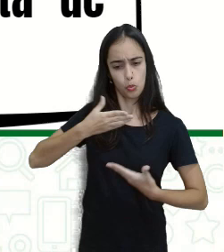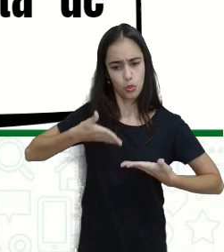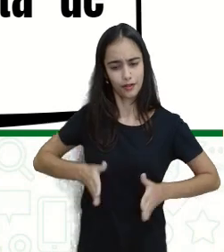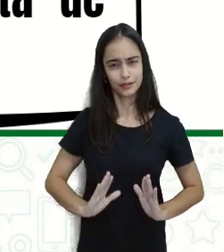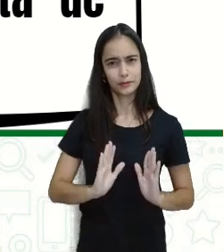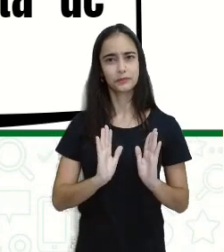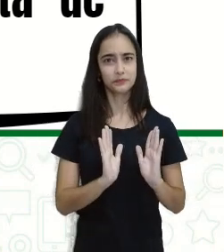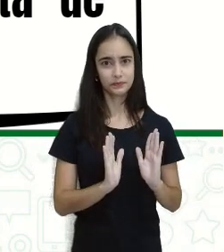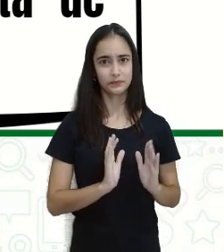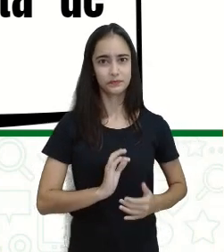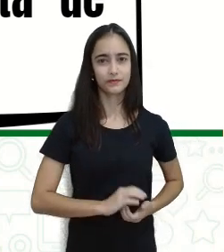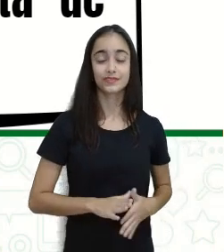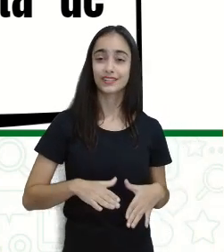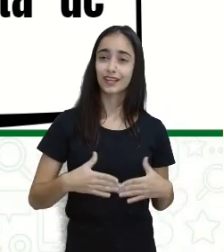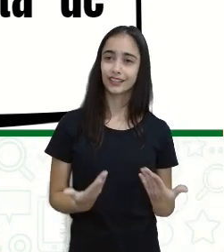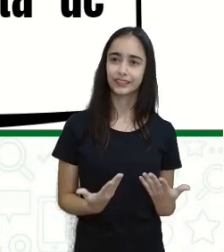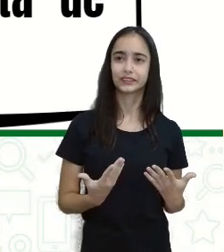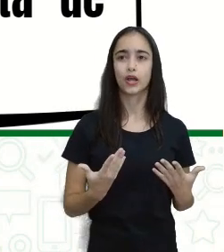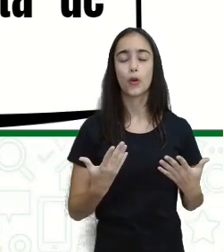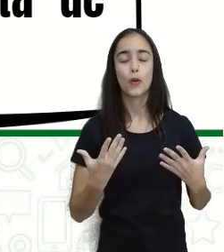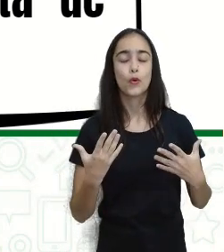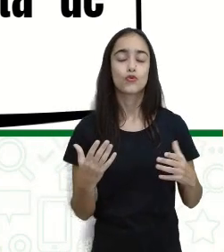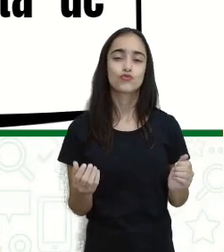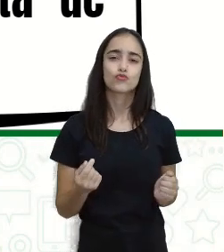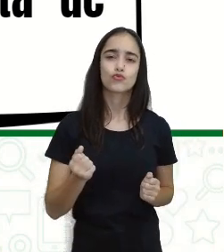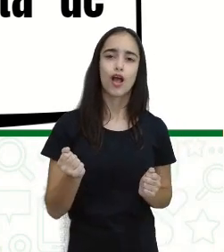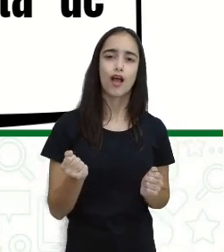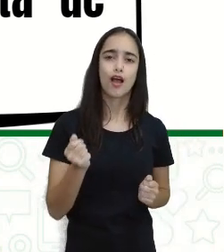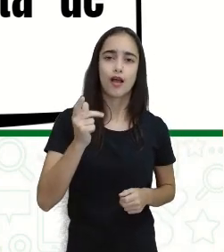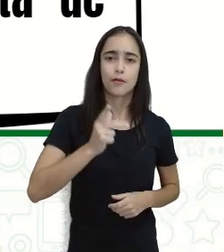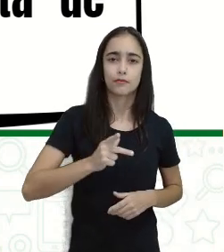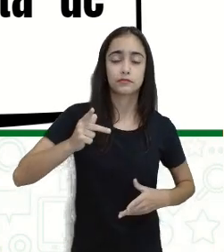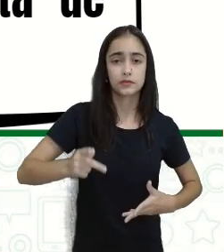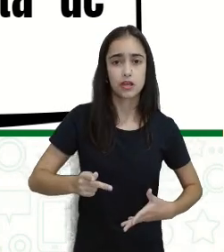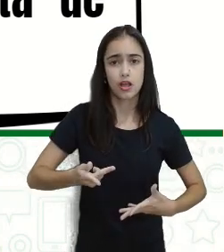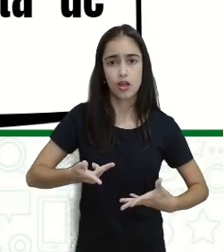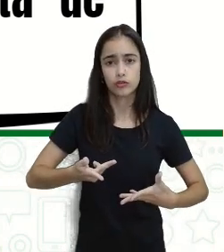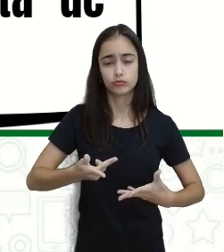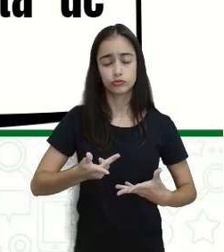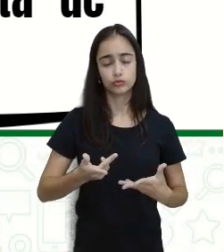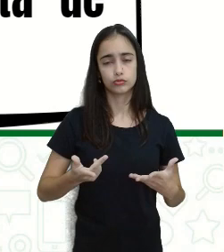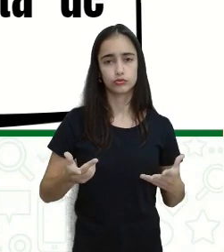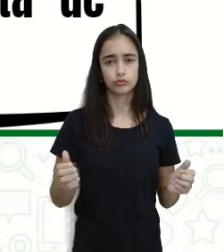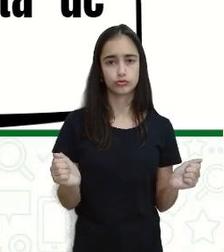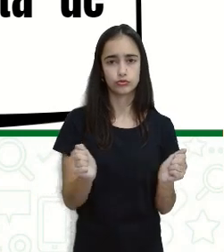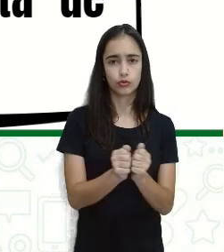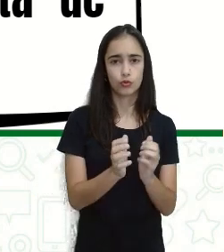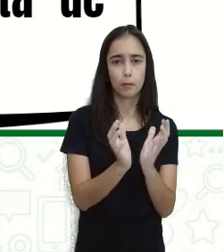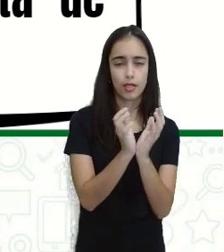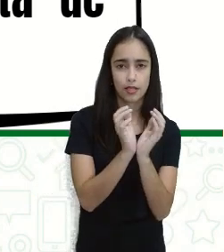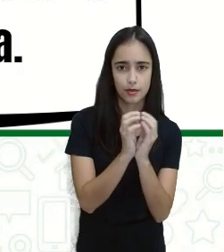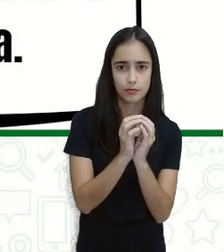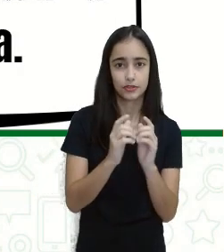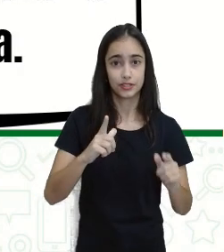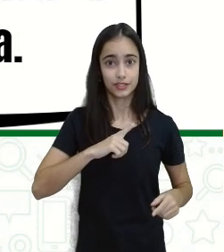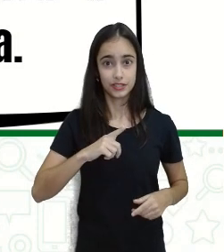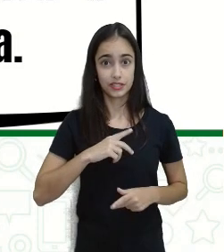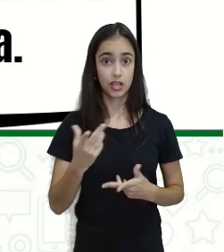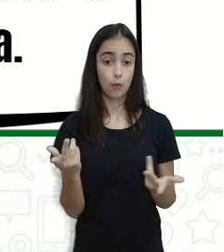de Pernambuco, né, se aproximou do líder de Palmares, né, que à época era o Ganga Zumba, com oferta de paz,